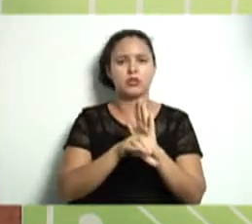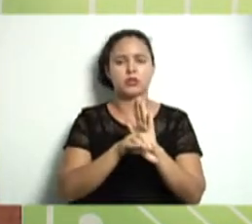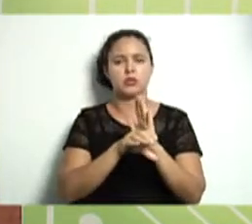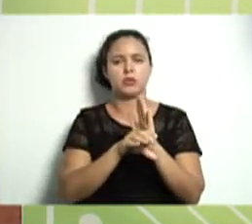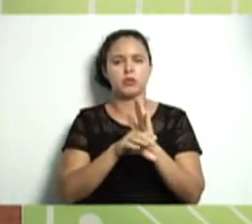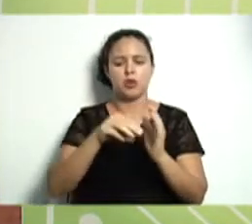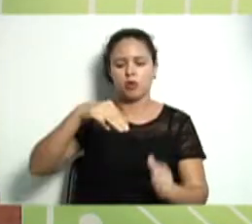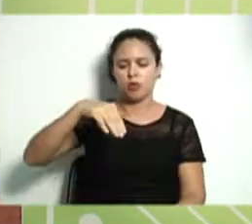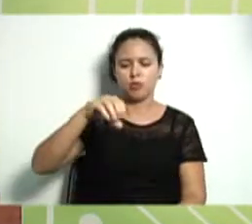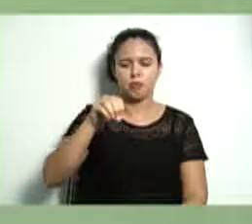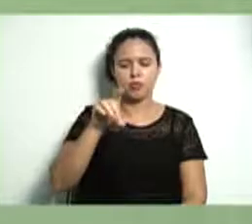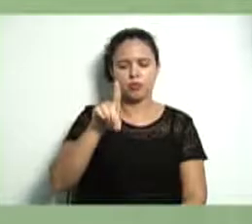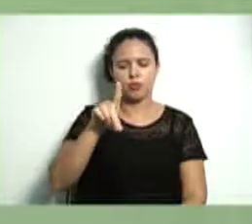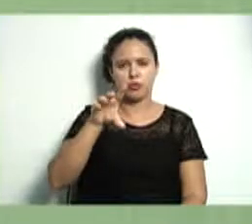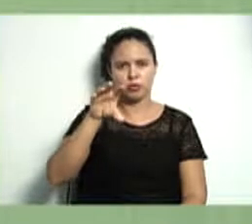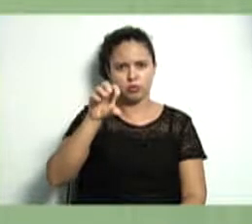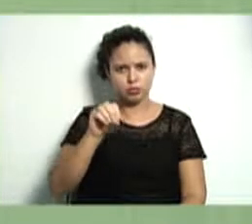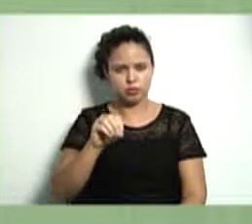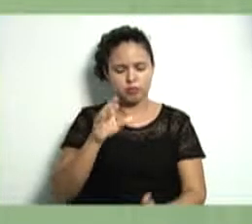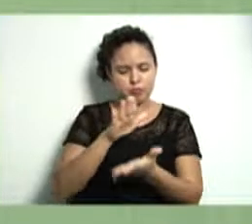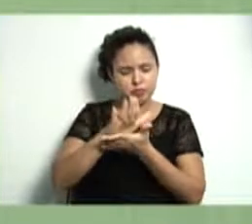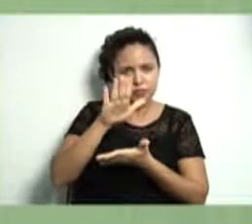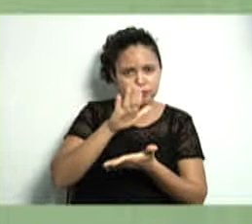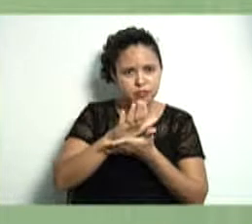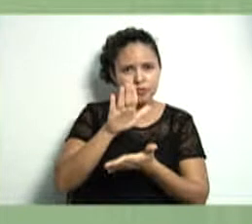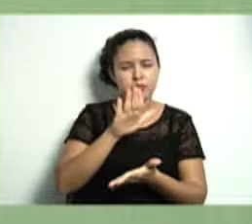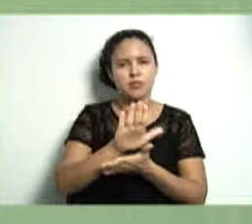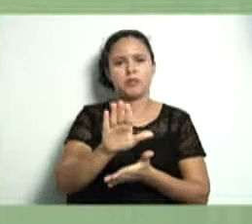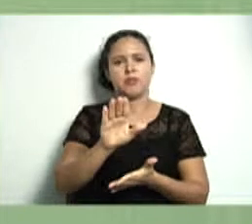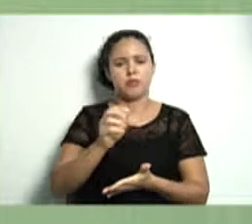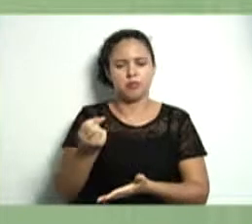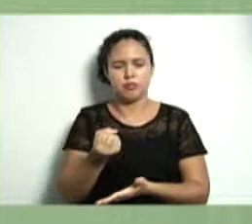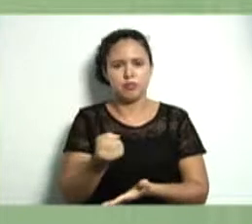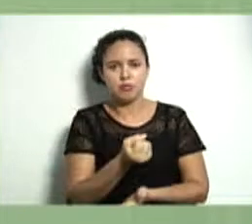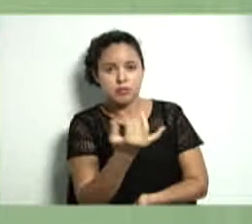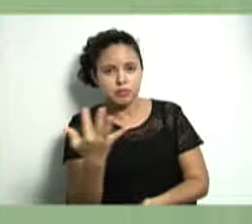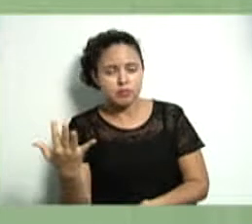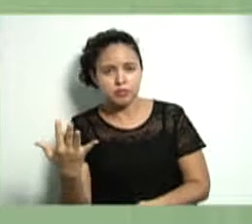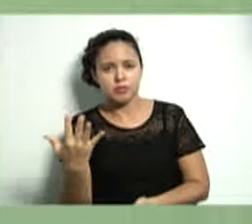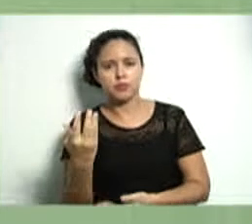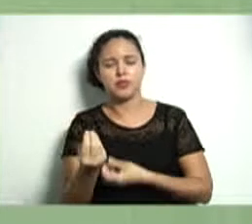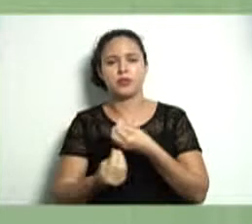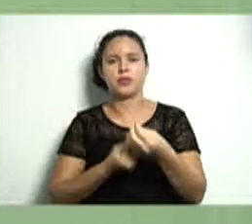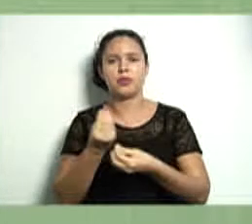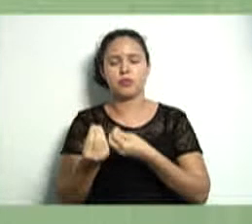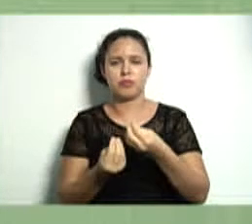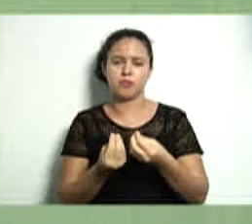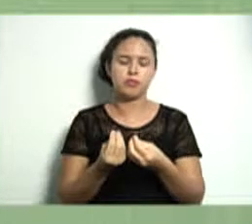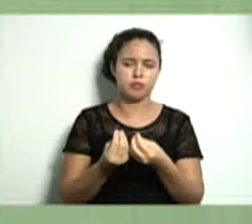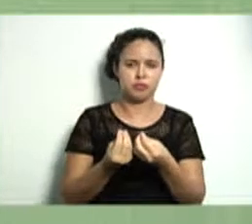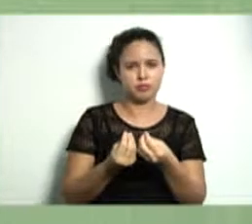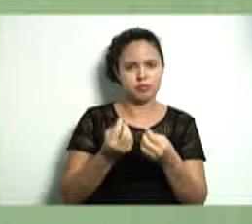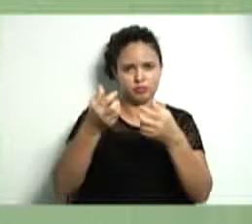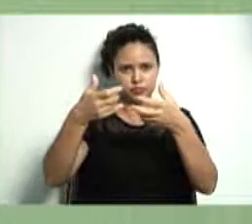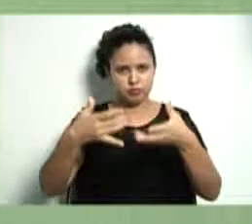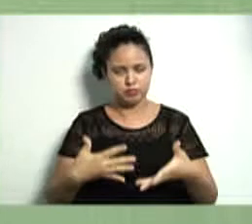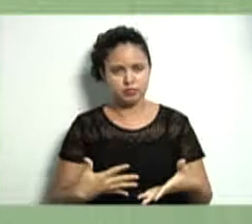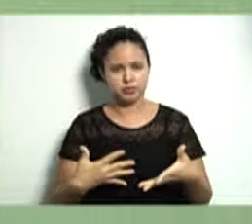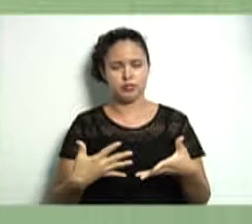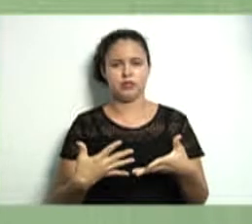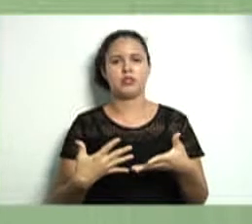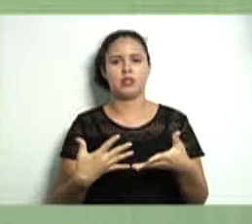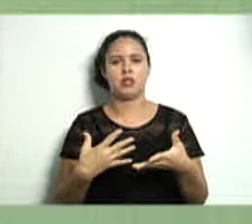de produção, vamos lá. Modo de produção, ou seja, agora